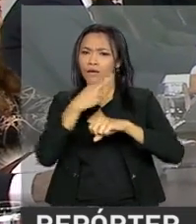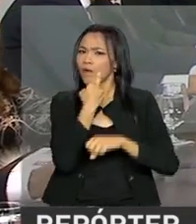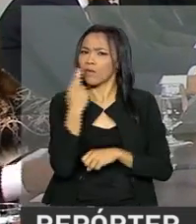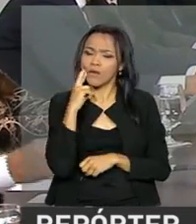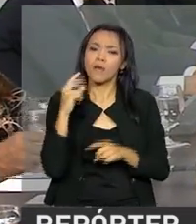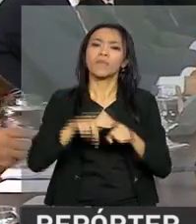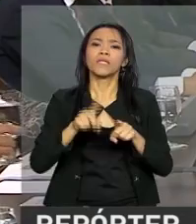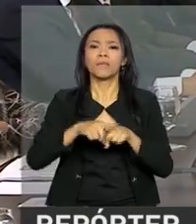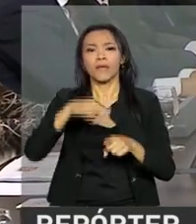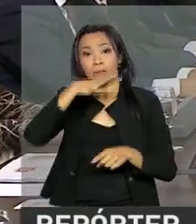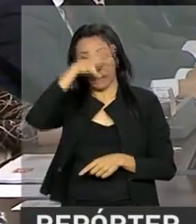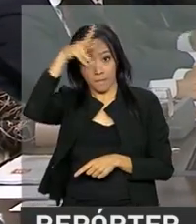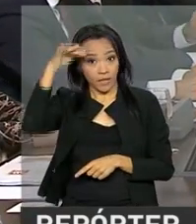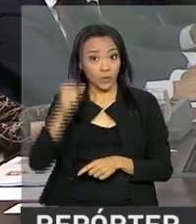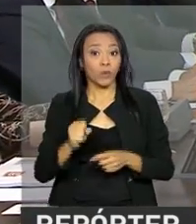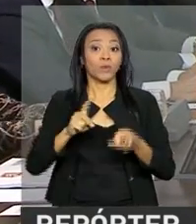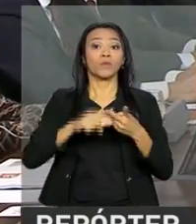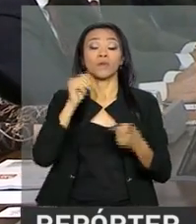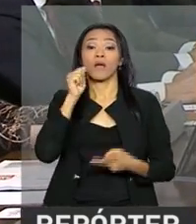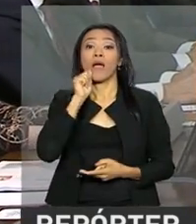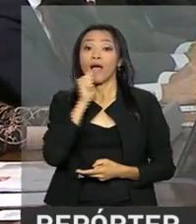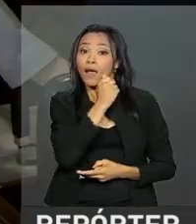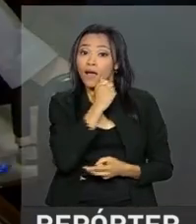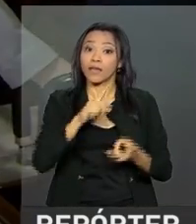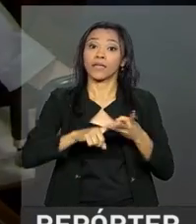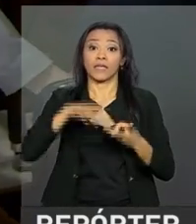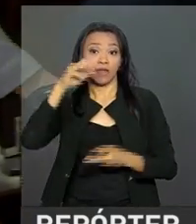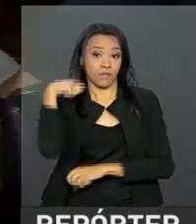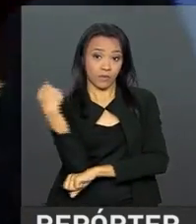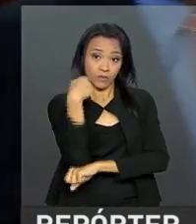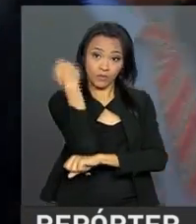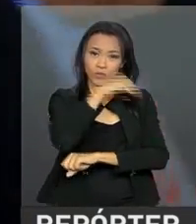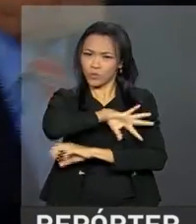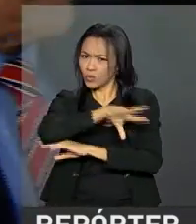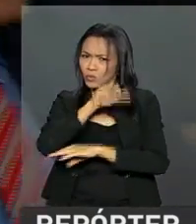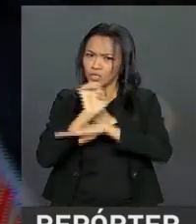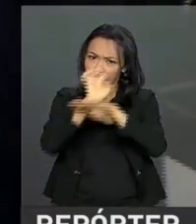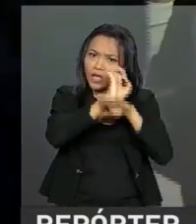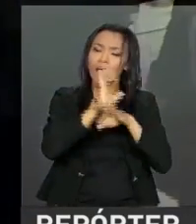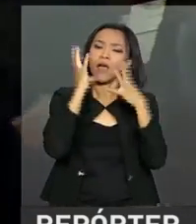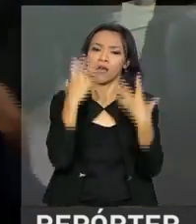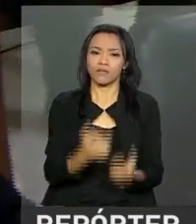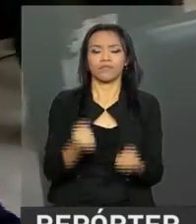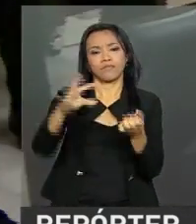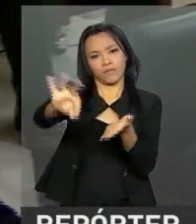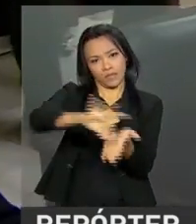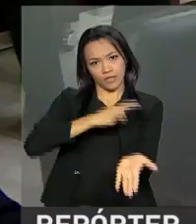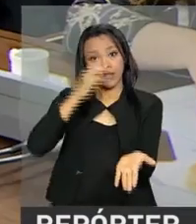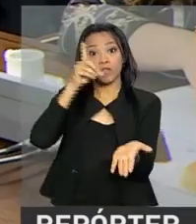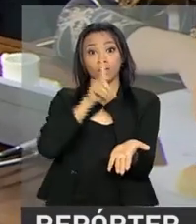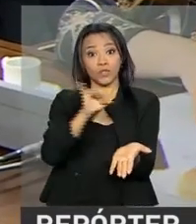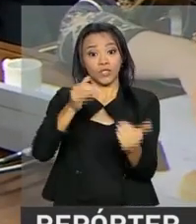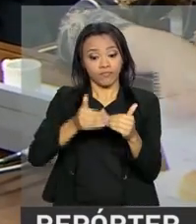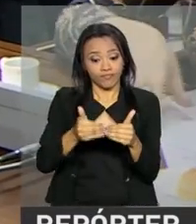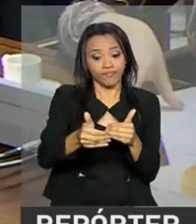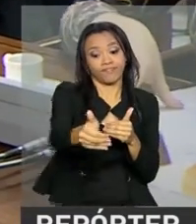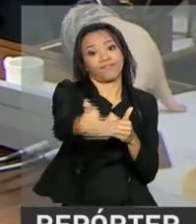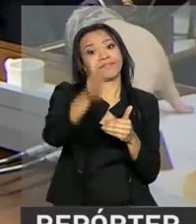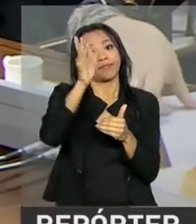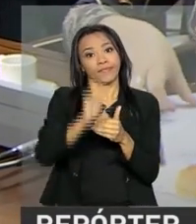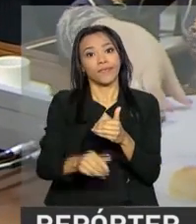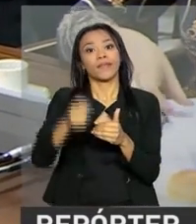das vice-governadoras do Acre e do Mato Grosso do Sul. Todos assinaram a adesão ao plano, que já tem data para entrar em operação